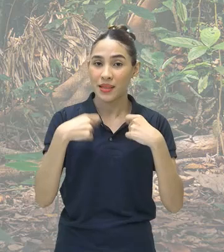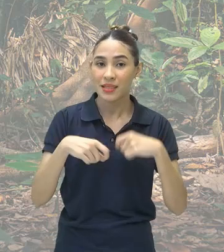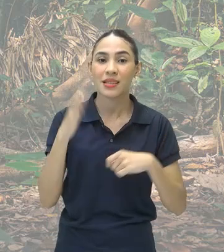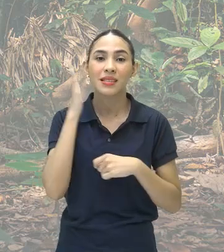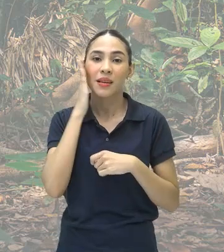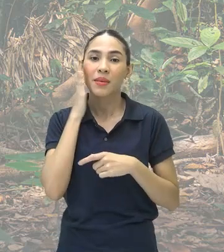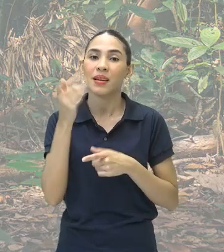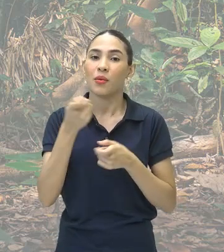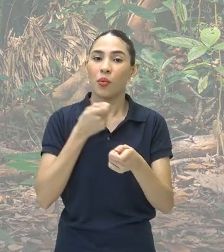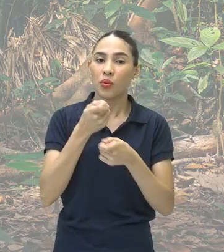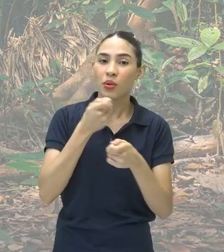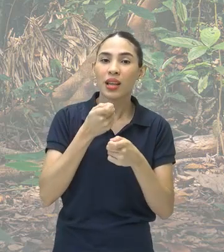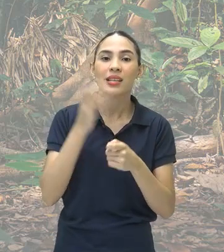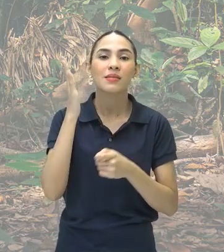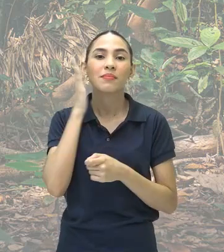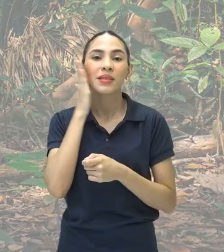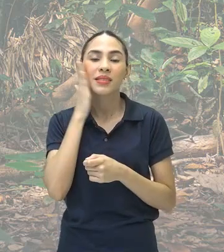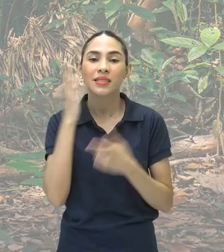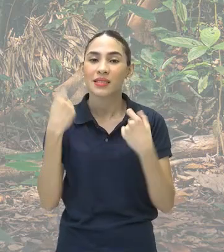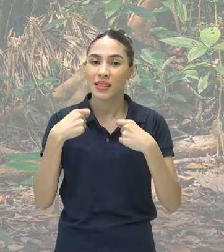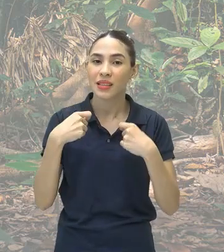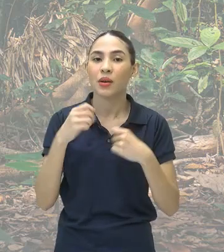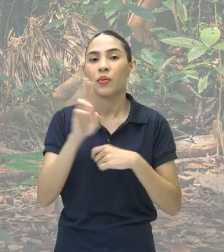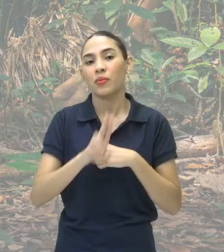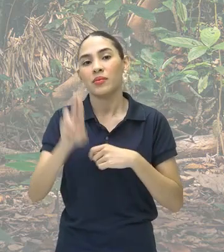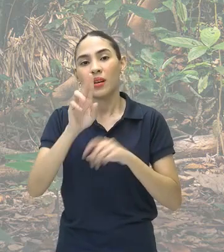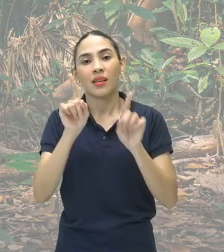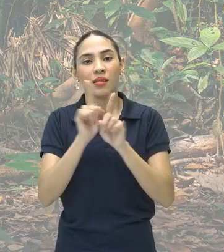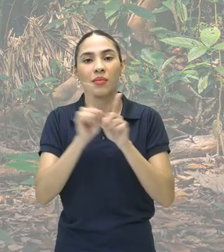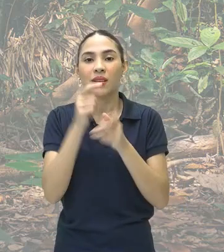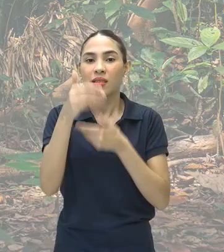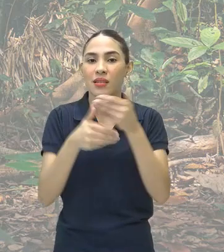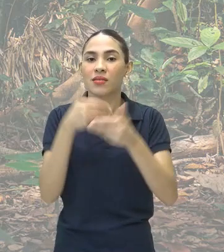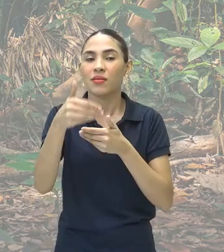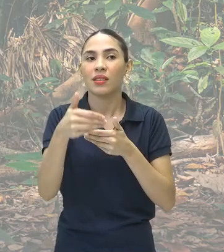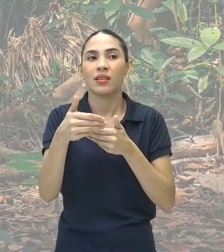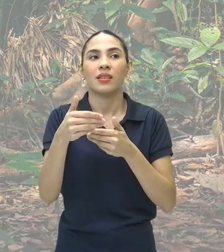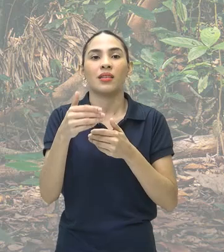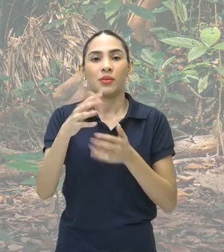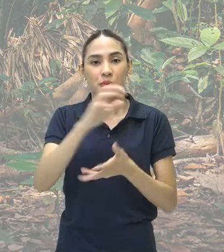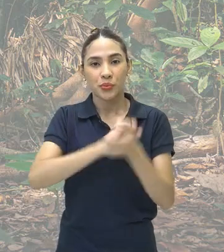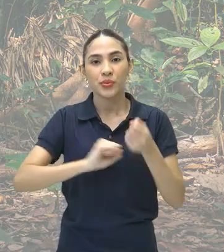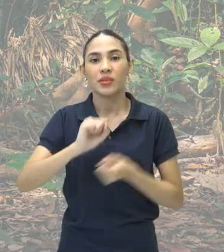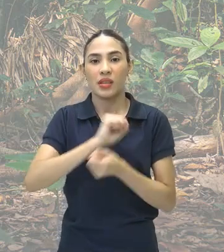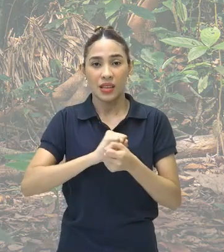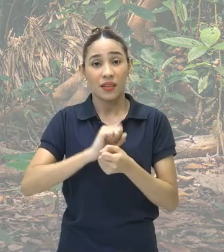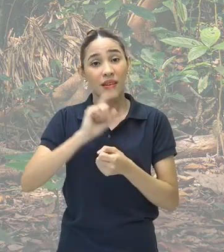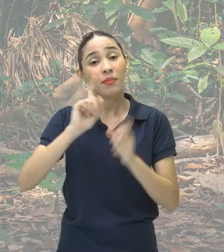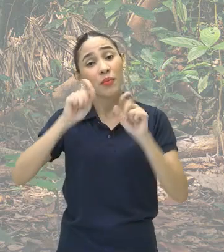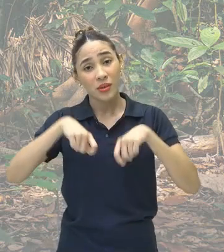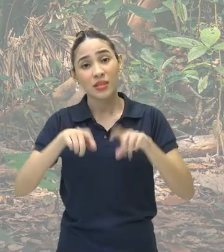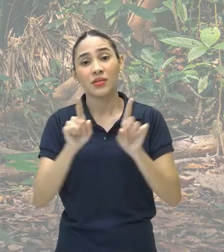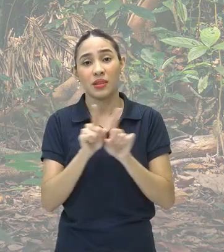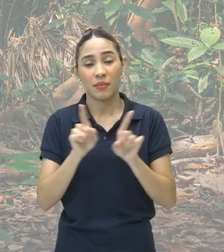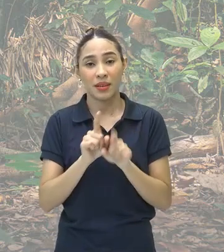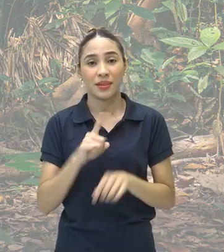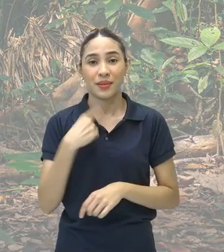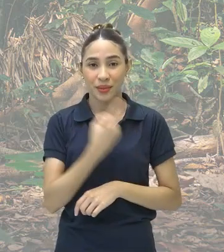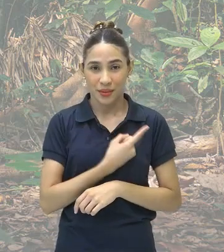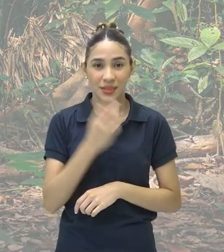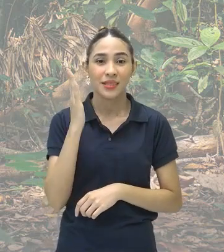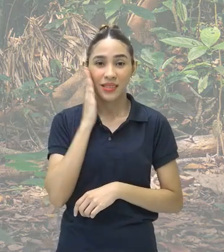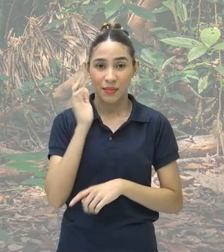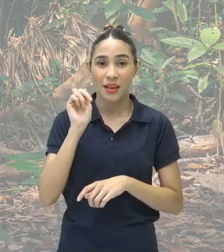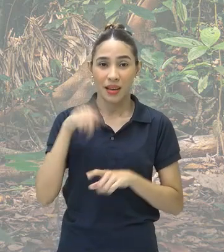saber equilibrar, é preciso saber, né, desenvolver de uma maneira sustentável. E é possível, a gente sabe